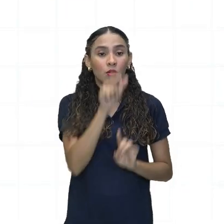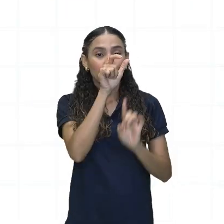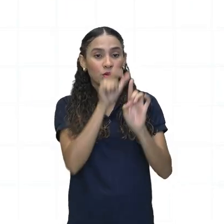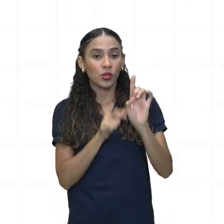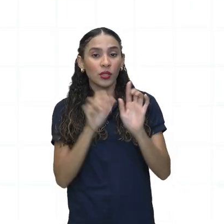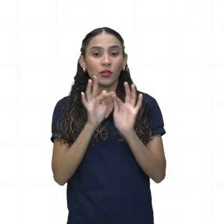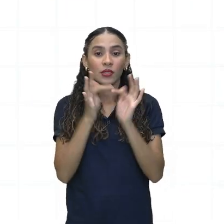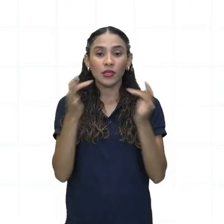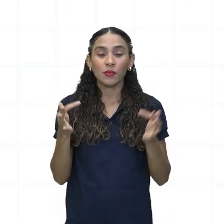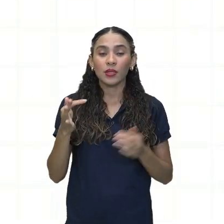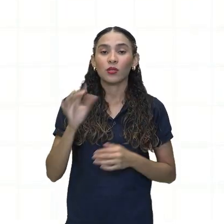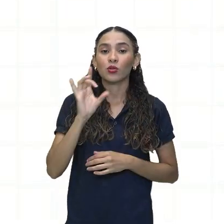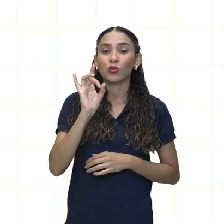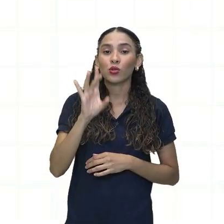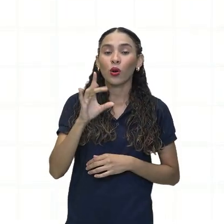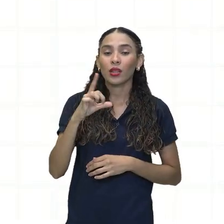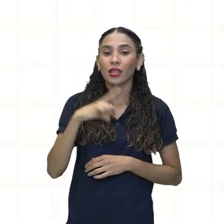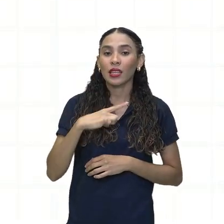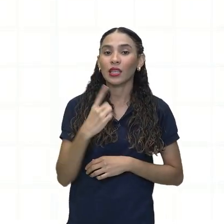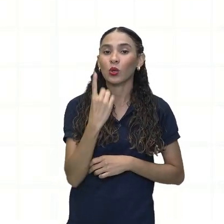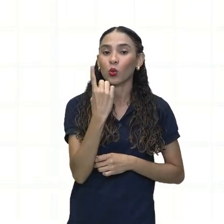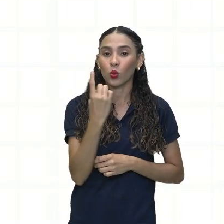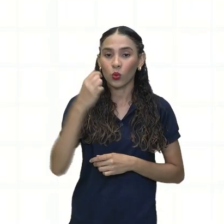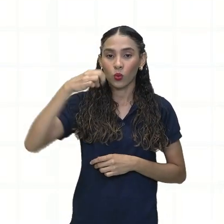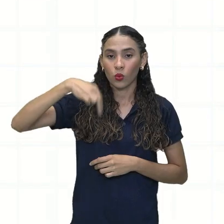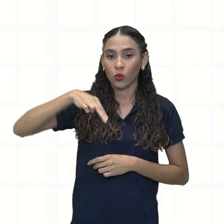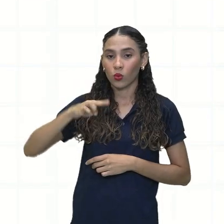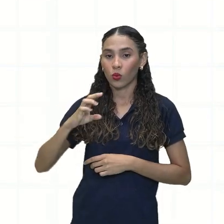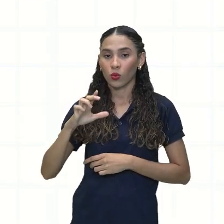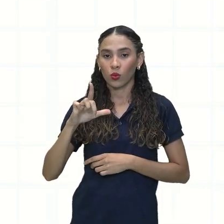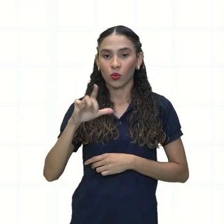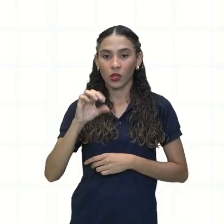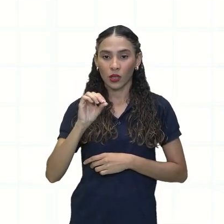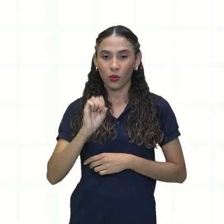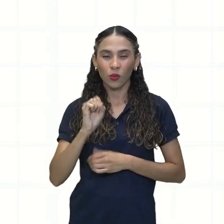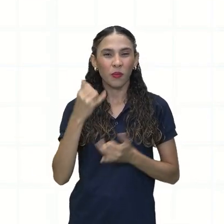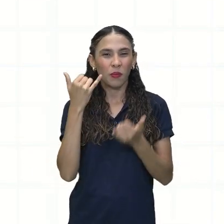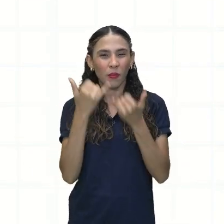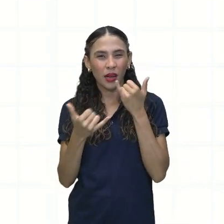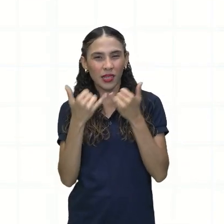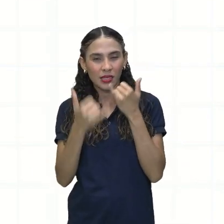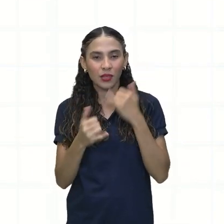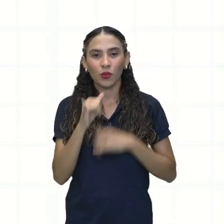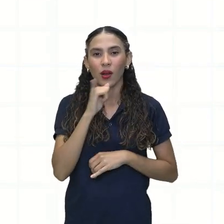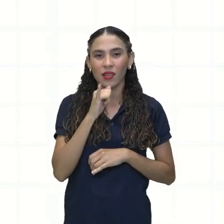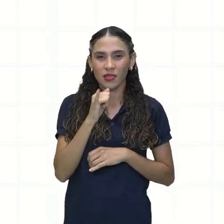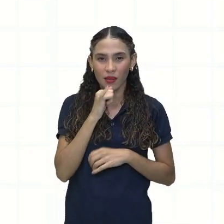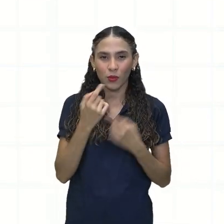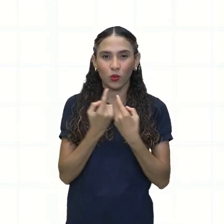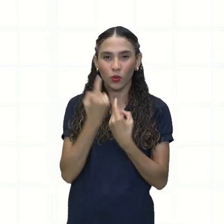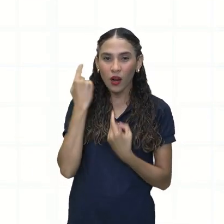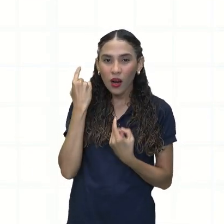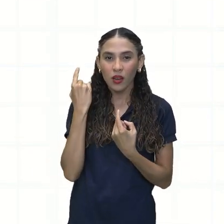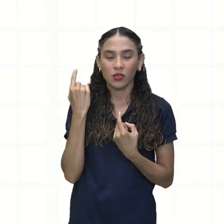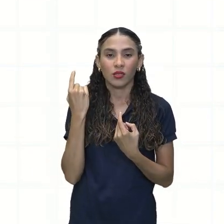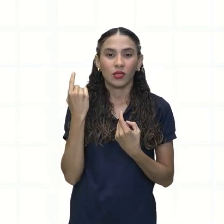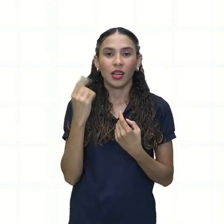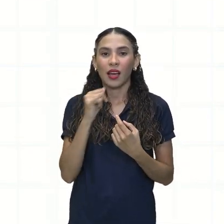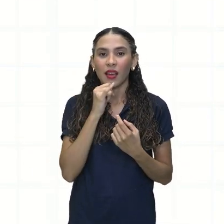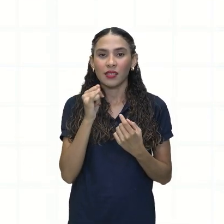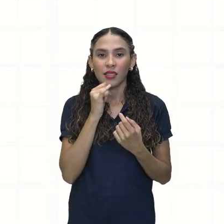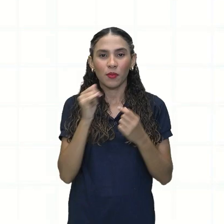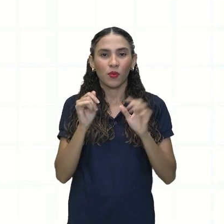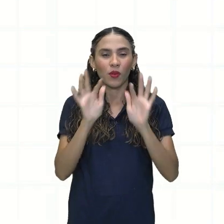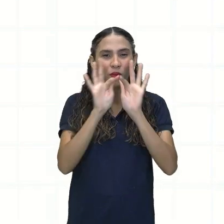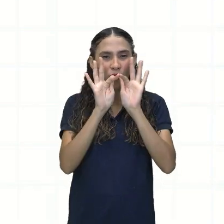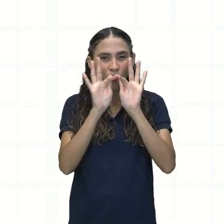ele tem apenas um núcleo, parecido, então, com aquele exemplo que a gente acabou de ver, daquele sujeito enorme,